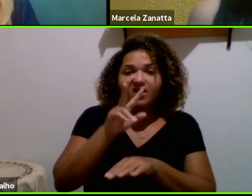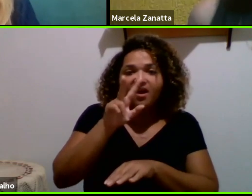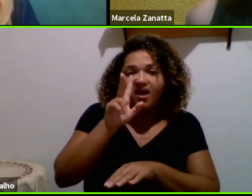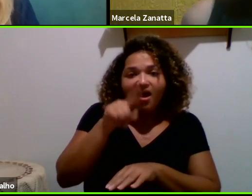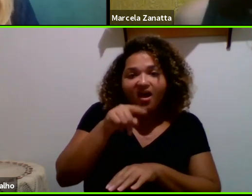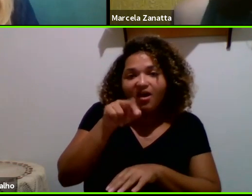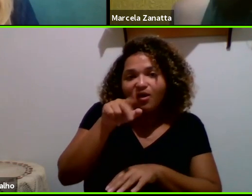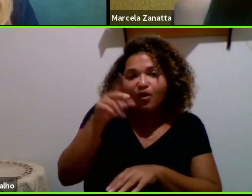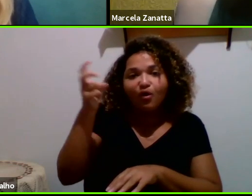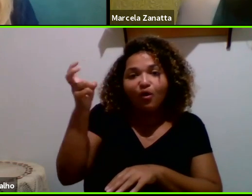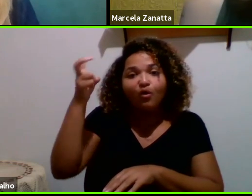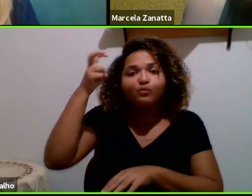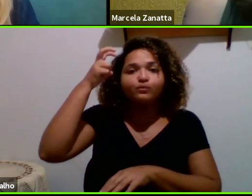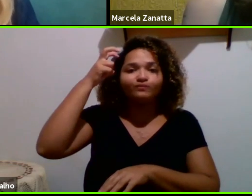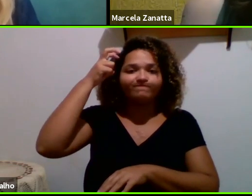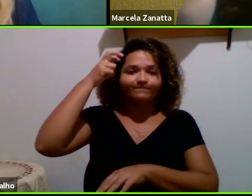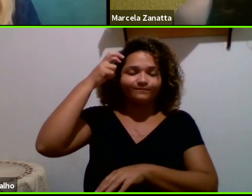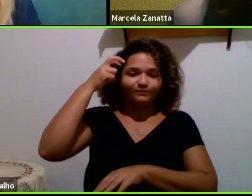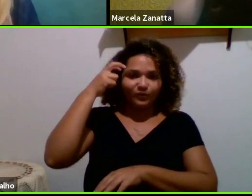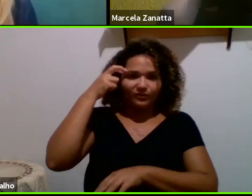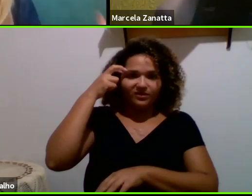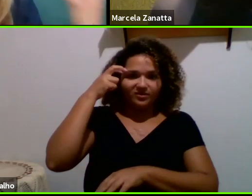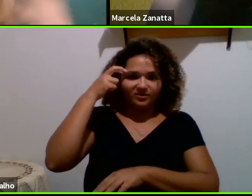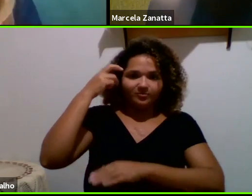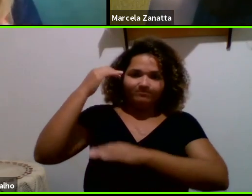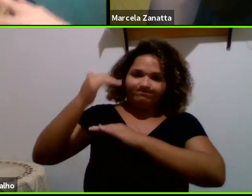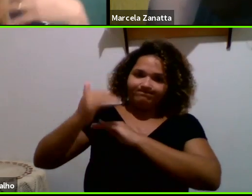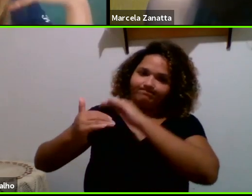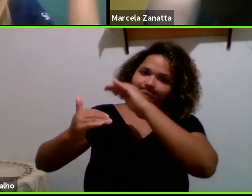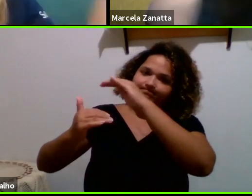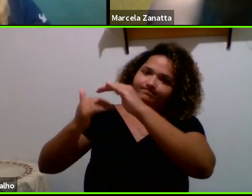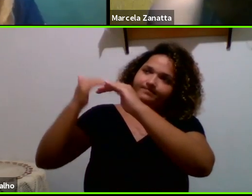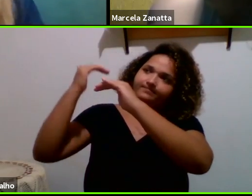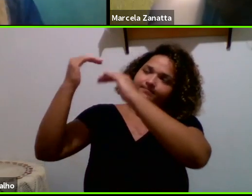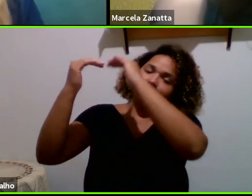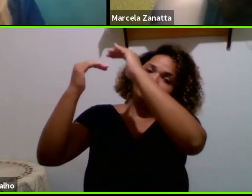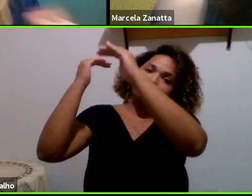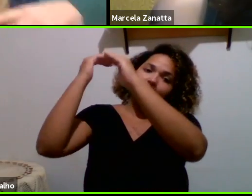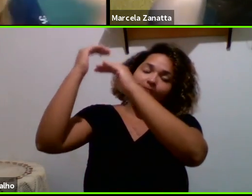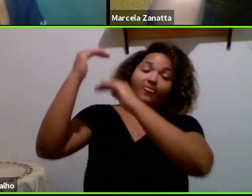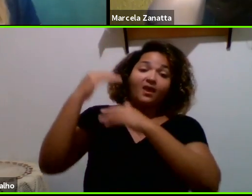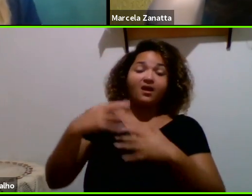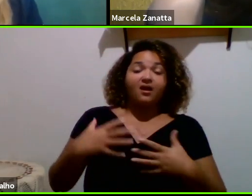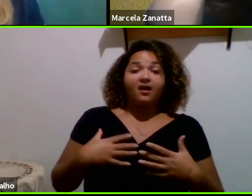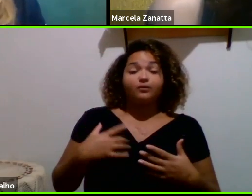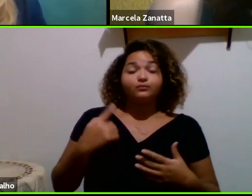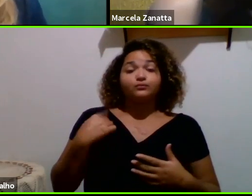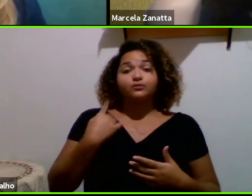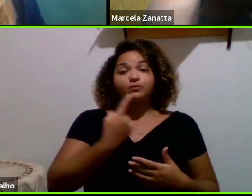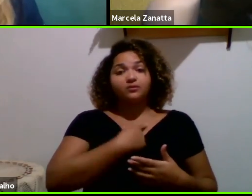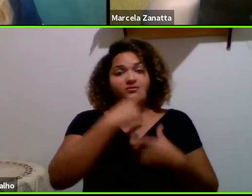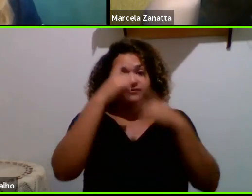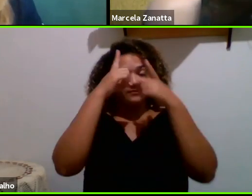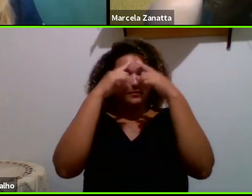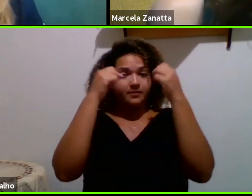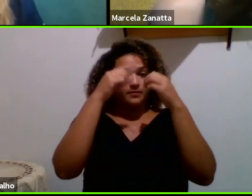gente começa a exercê-la na formação, a gente sai praticando, independente do lugar que você trabalha,